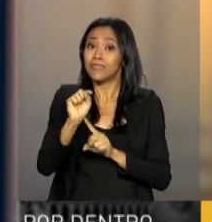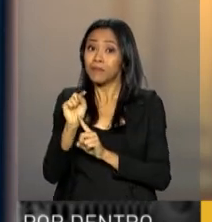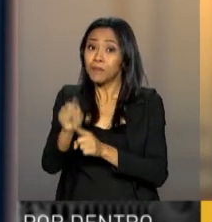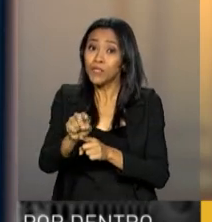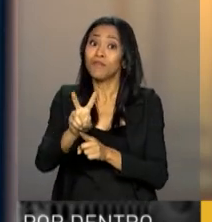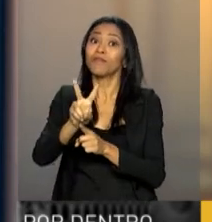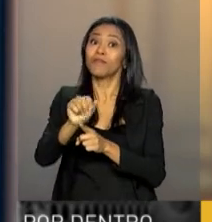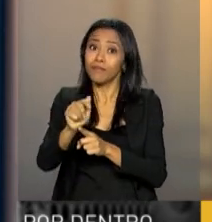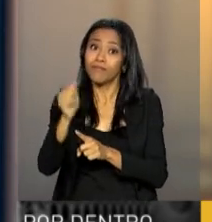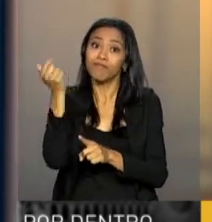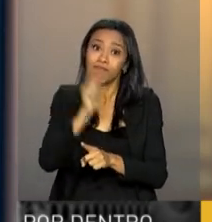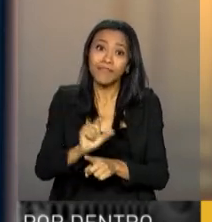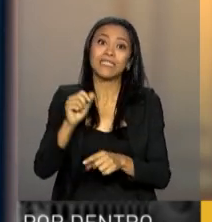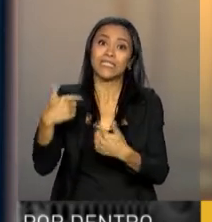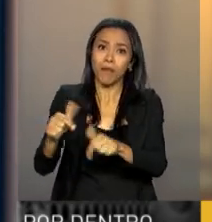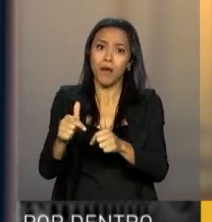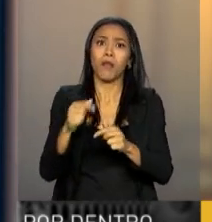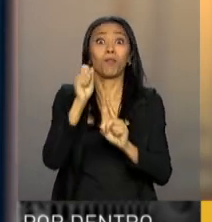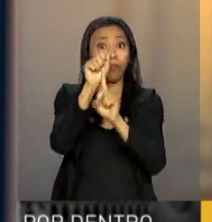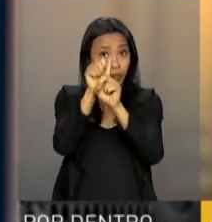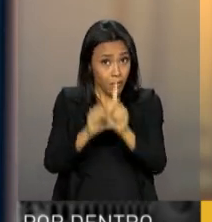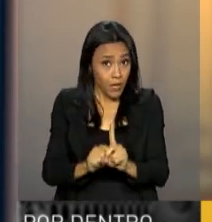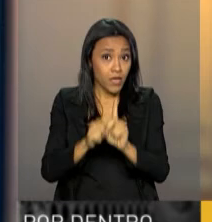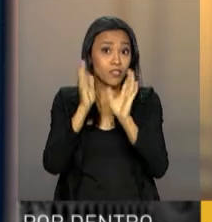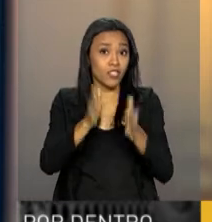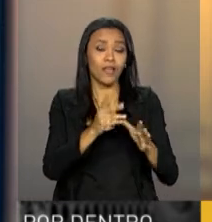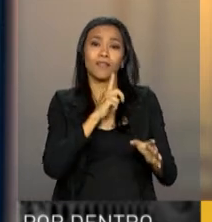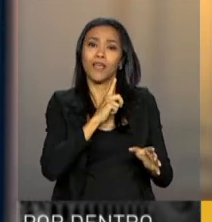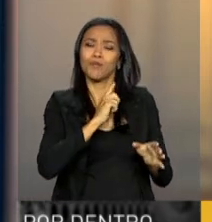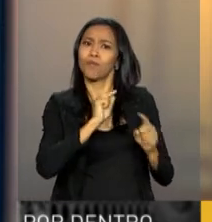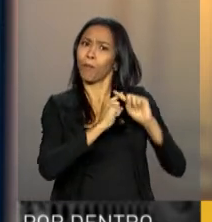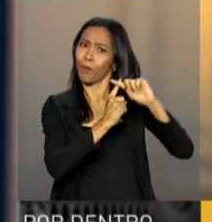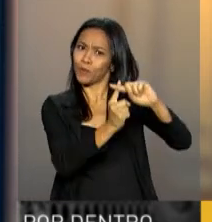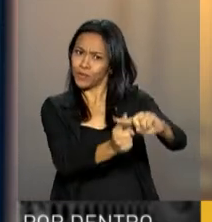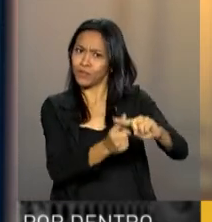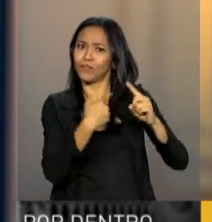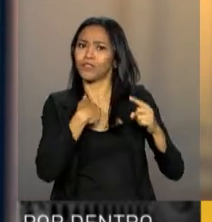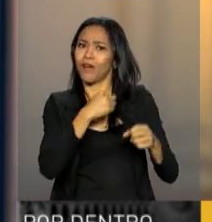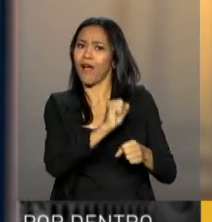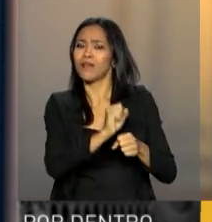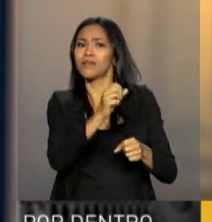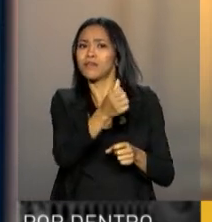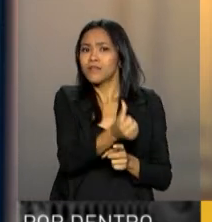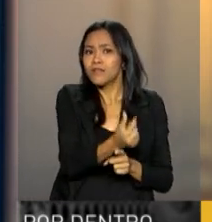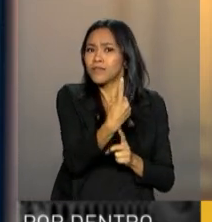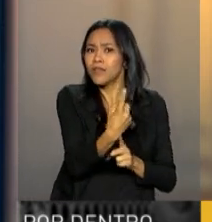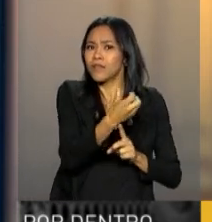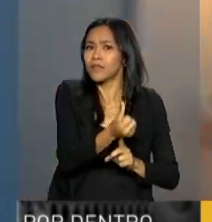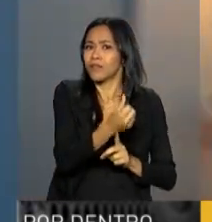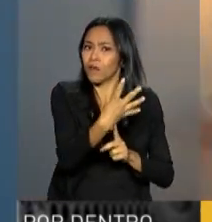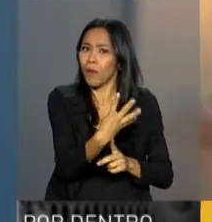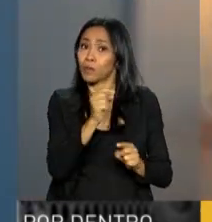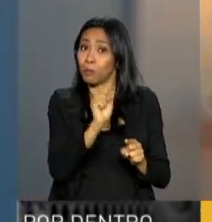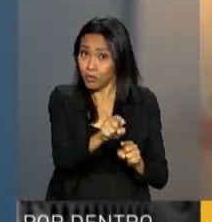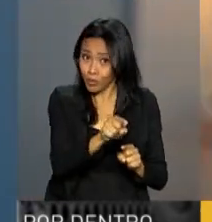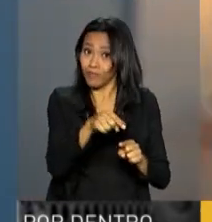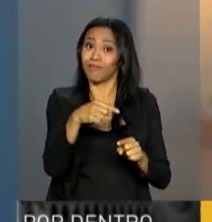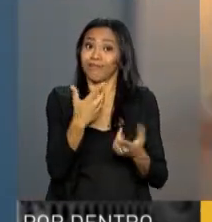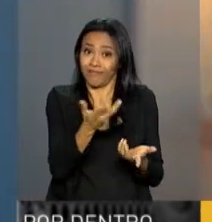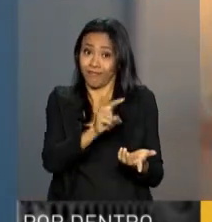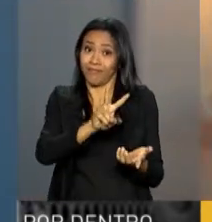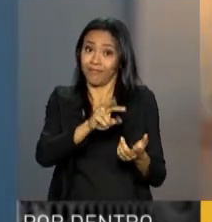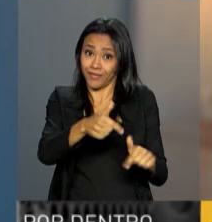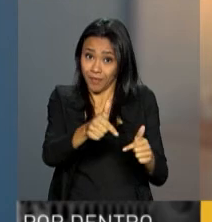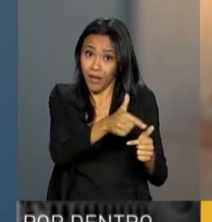trabalho por mês e já estamos com estoque positivo de 164 mil postos de trabalho tudo isso